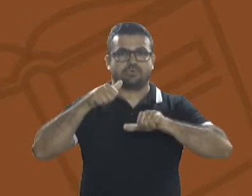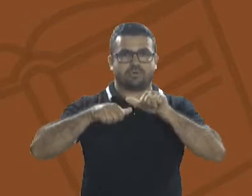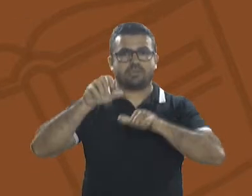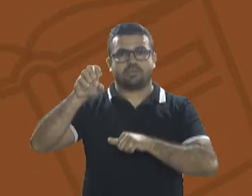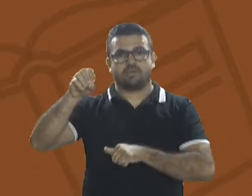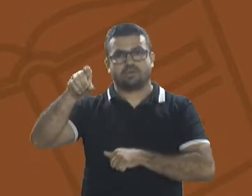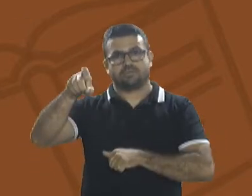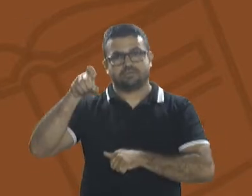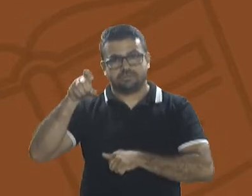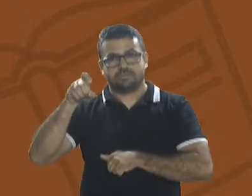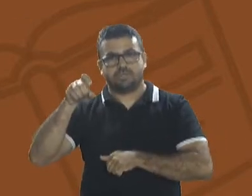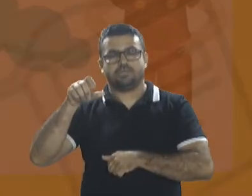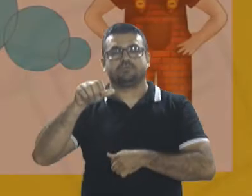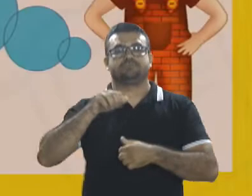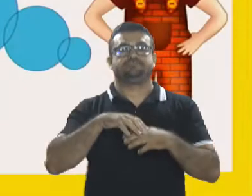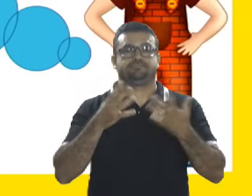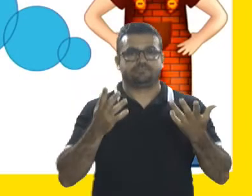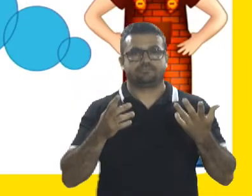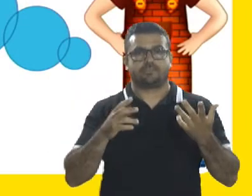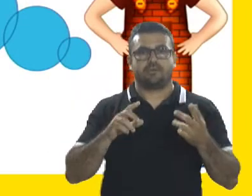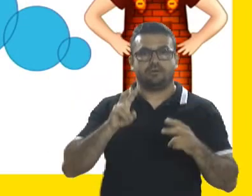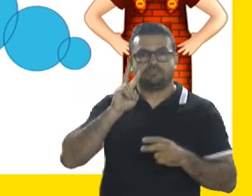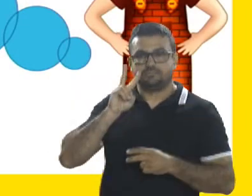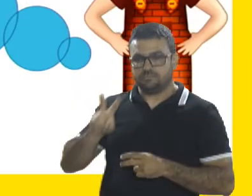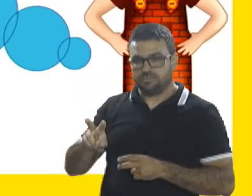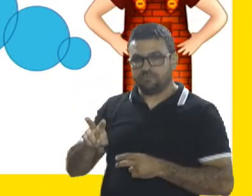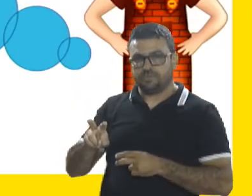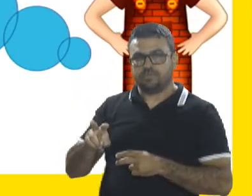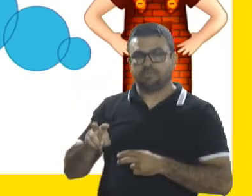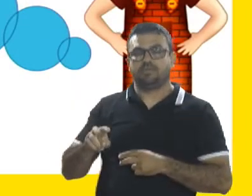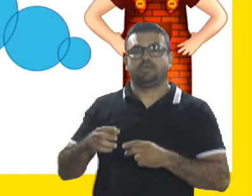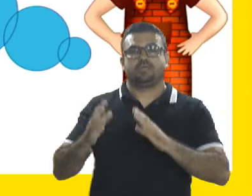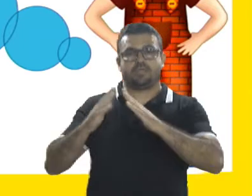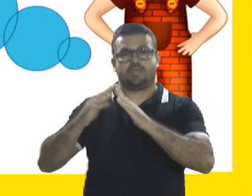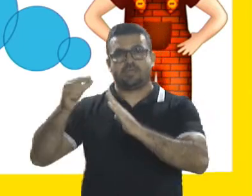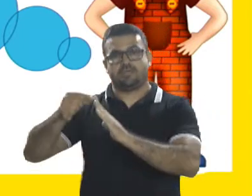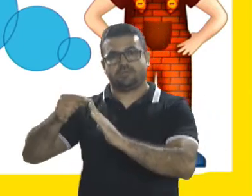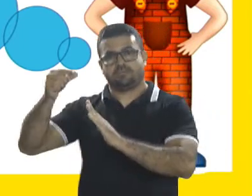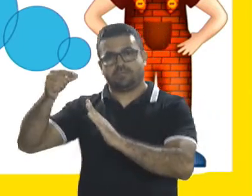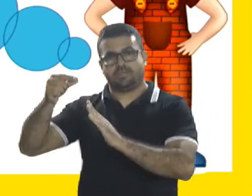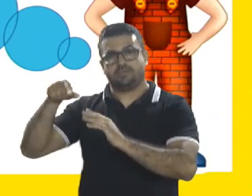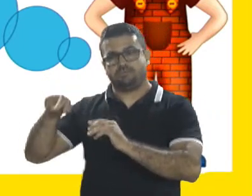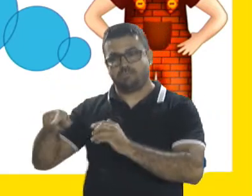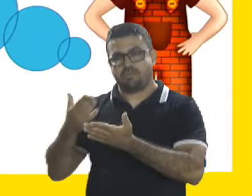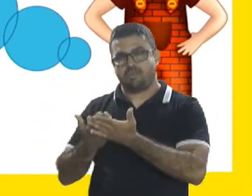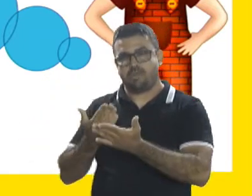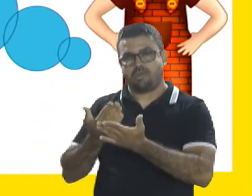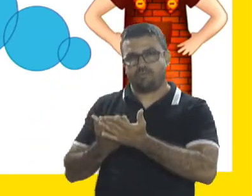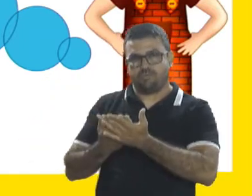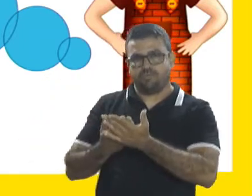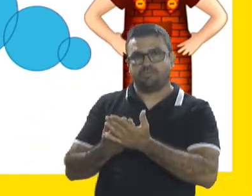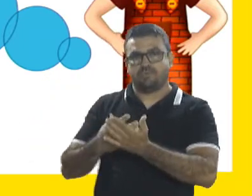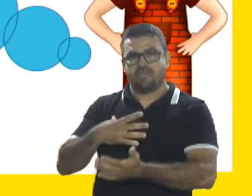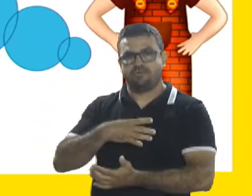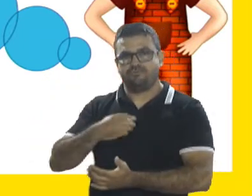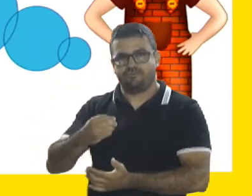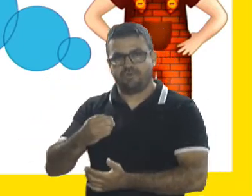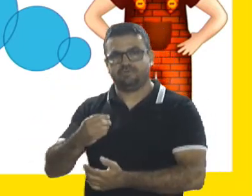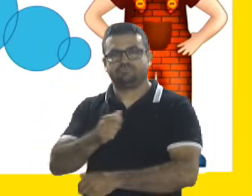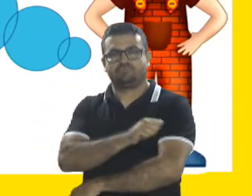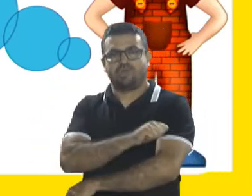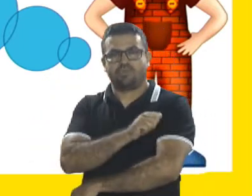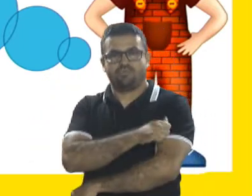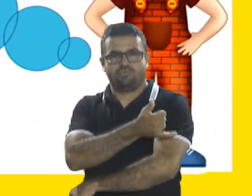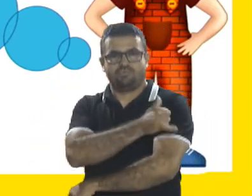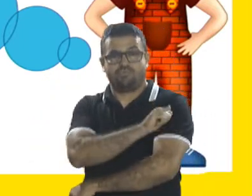Então, quem chegou aqui, Chaminézinho, como vocês podem perceber, ele está aqui. Ele é aluno de nossa Ele é filho de nossa aluna do EJA, tá? E ele vem de